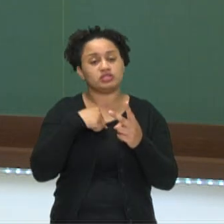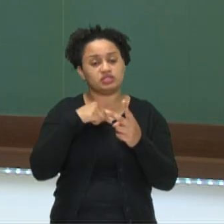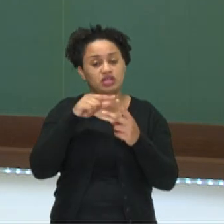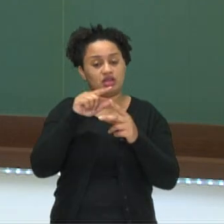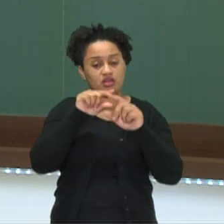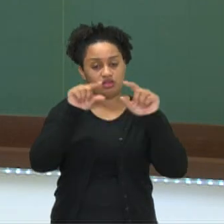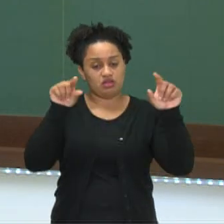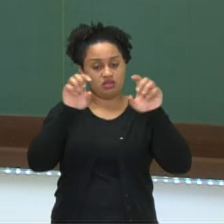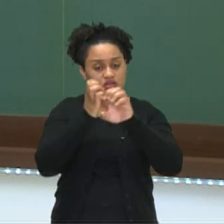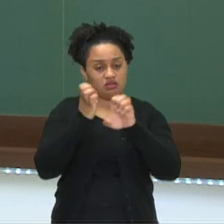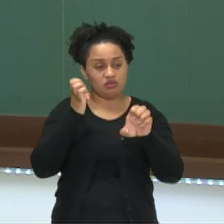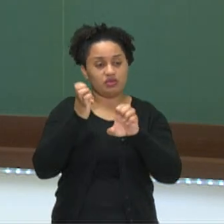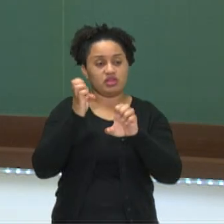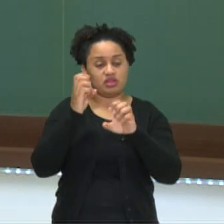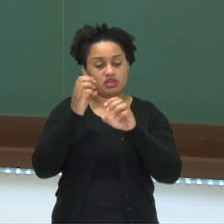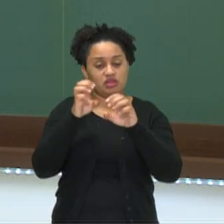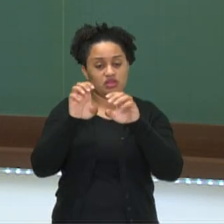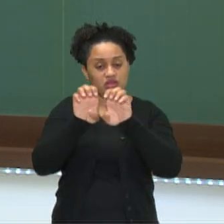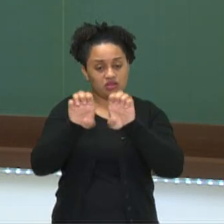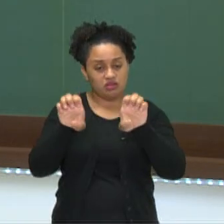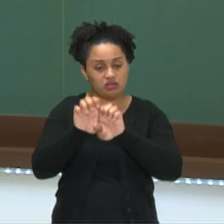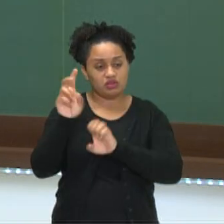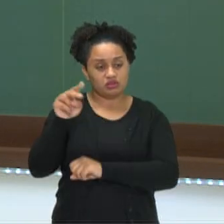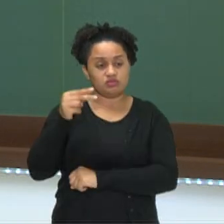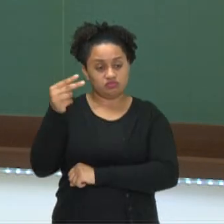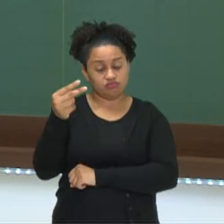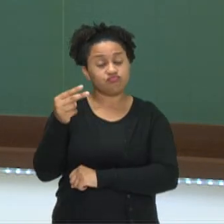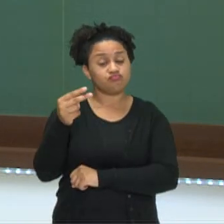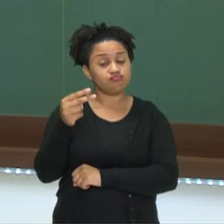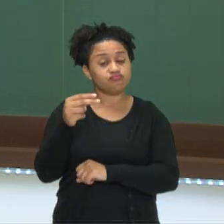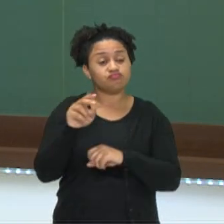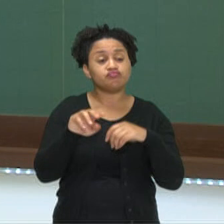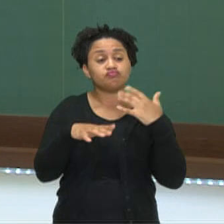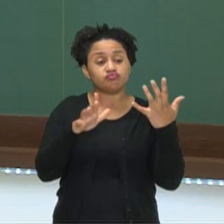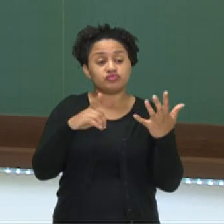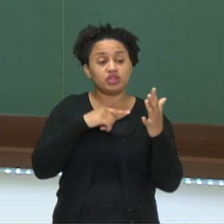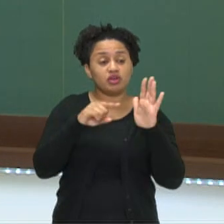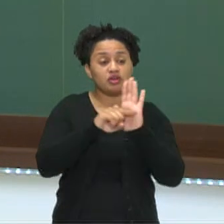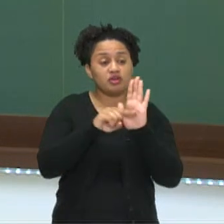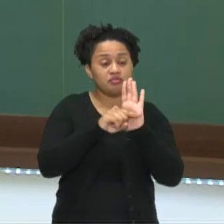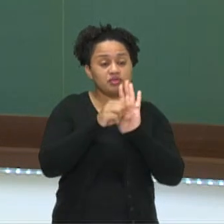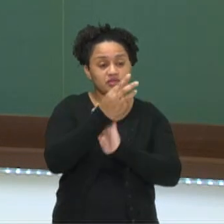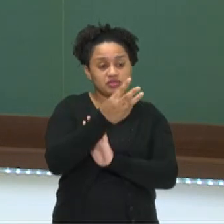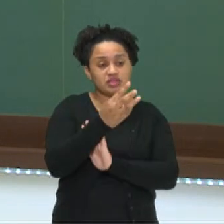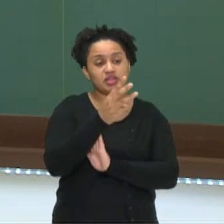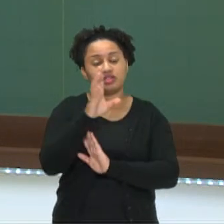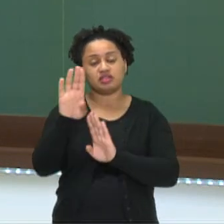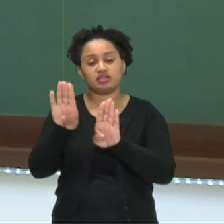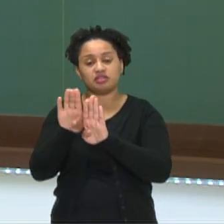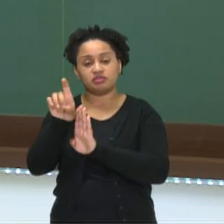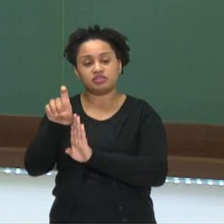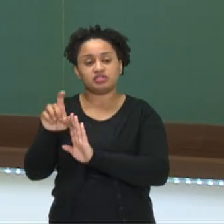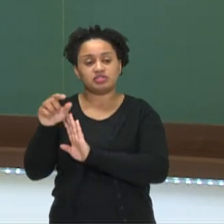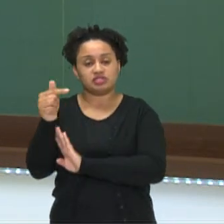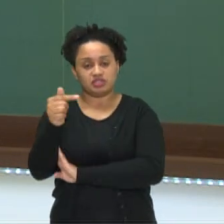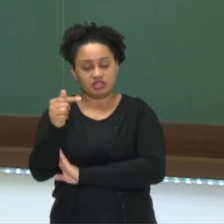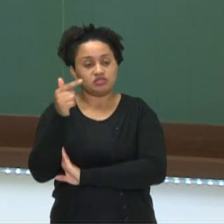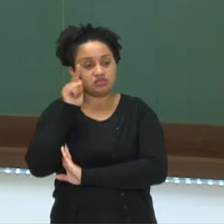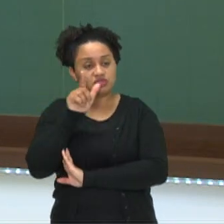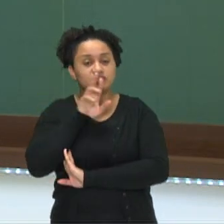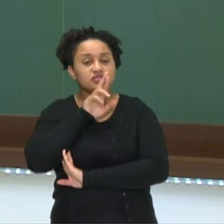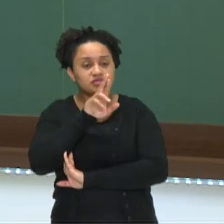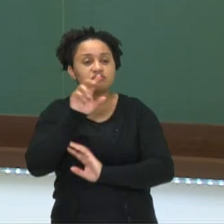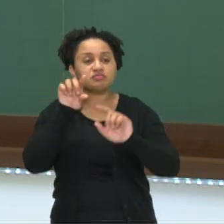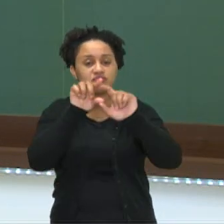duas soluções. Menos 3 e 7. Conseguimos resolver uma equação do segundo grau usando